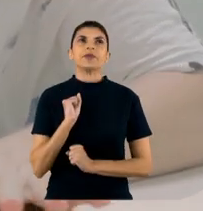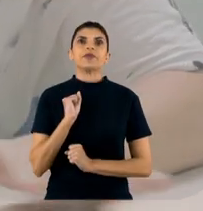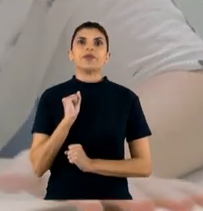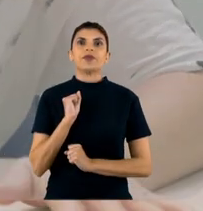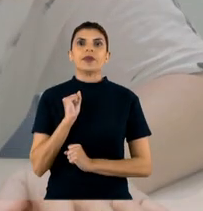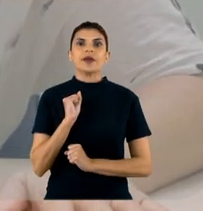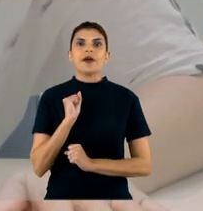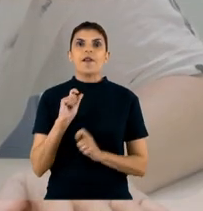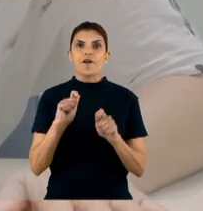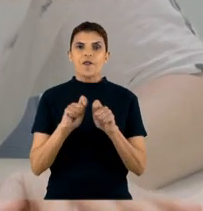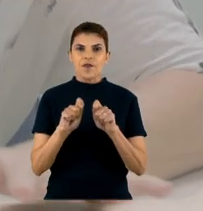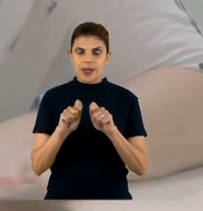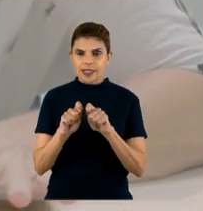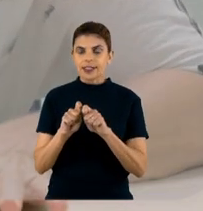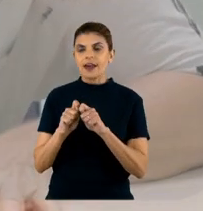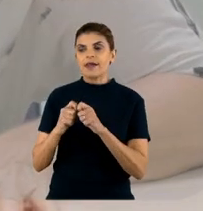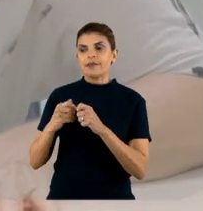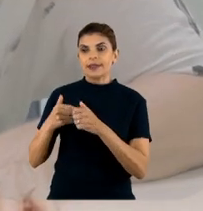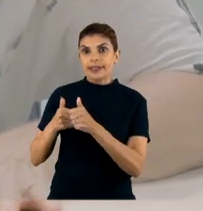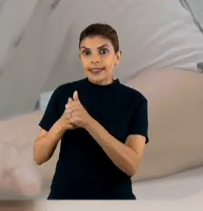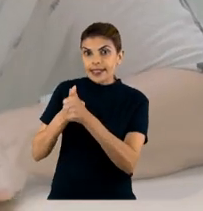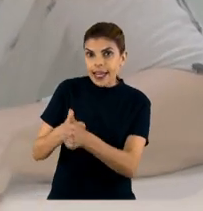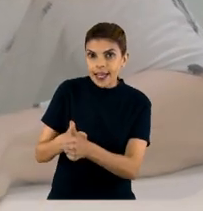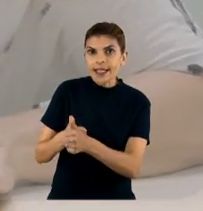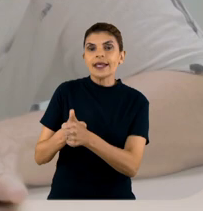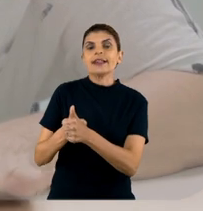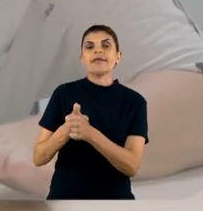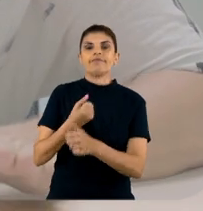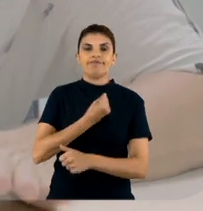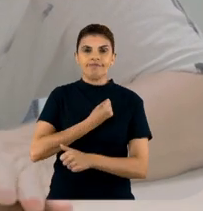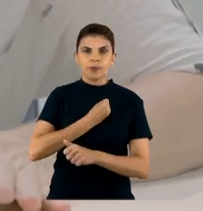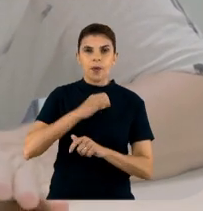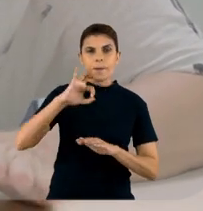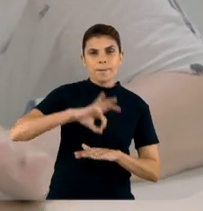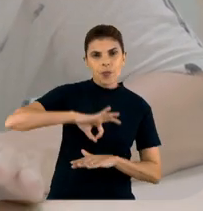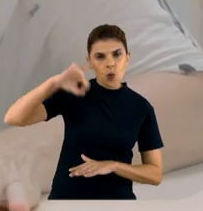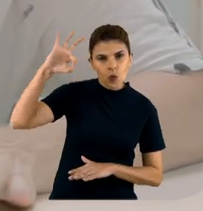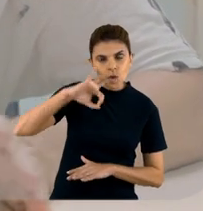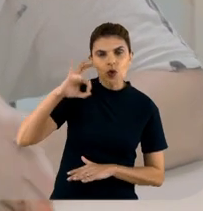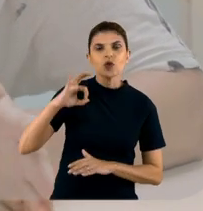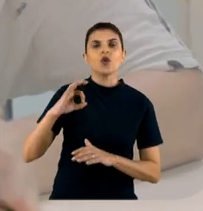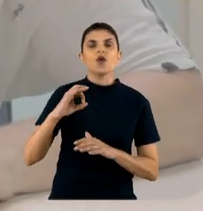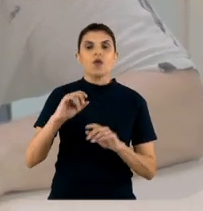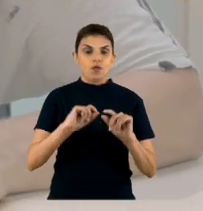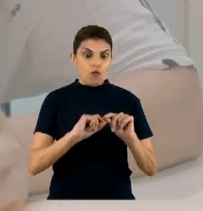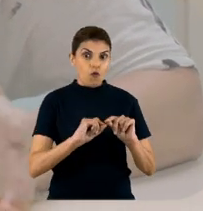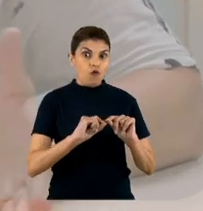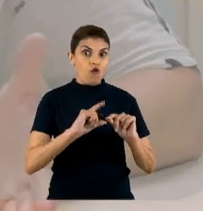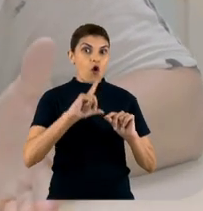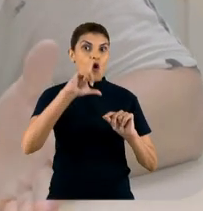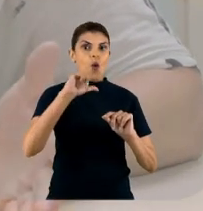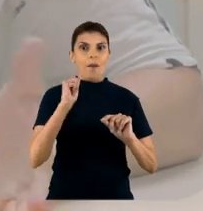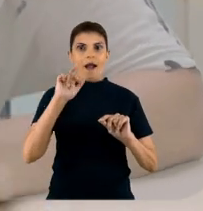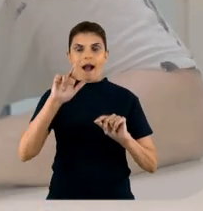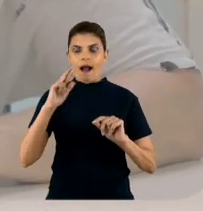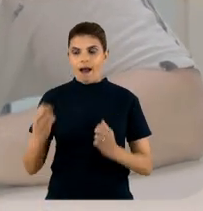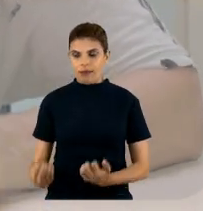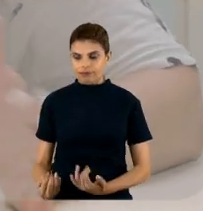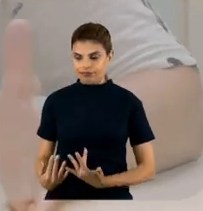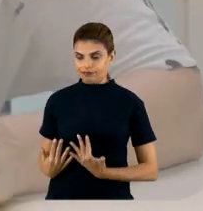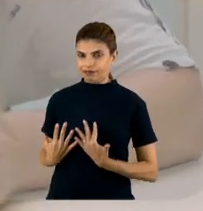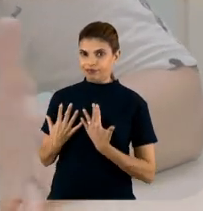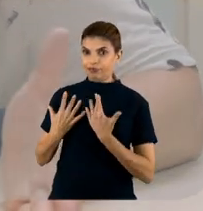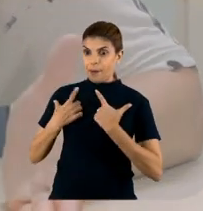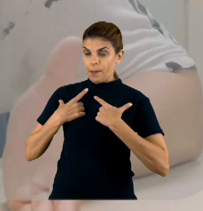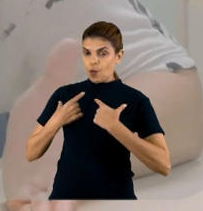e fazer os parâmetros da ventilação com um volume corrente o volume de ar que tá entrando no